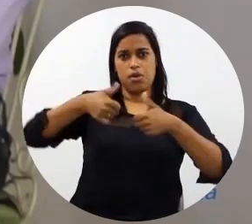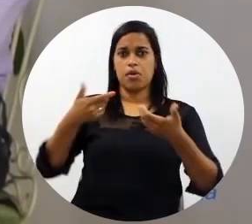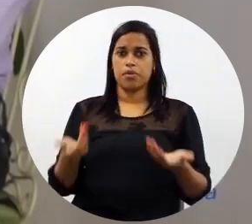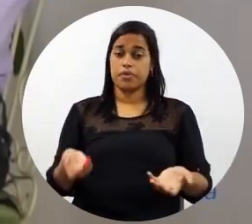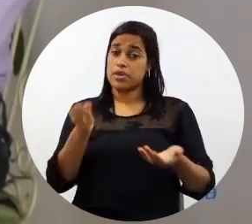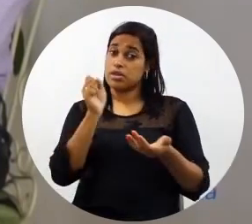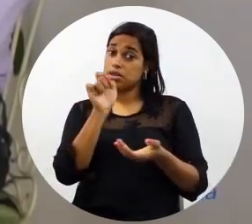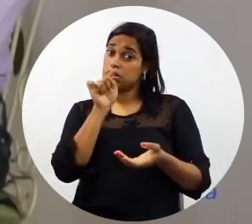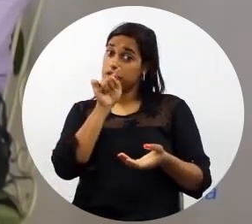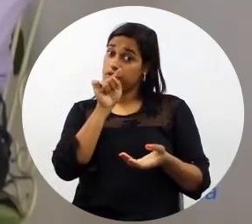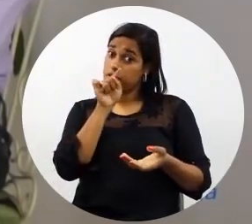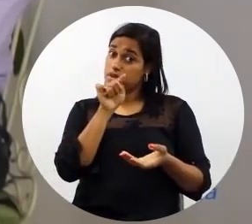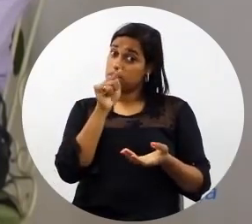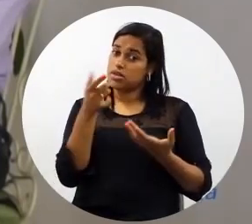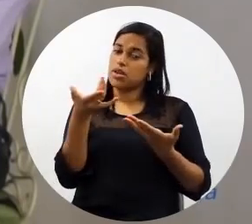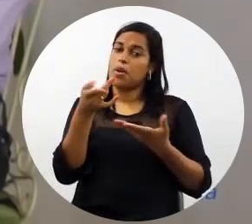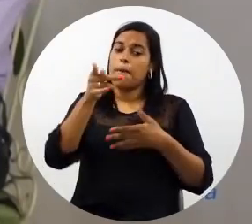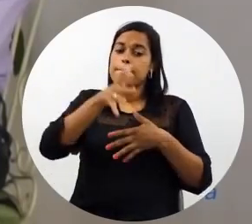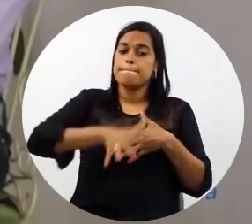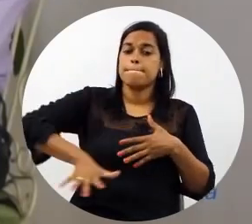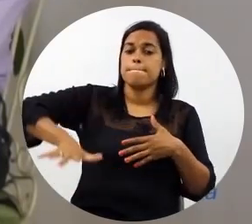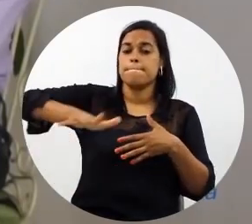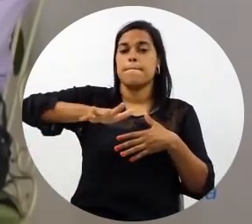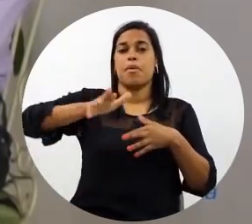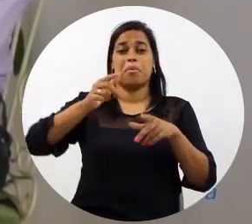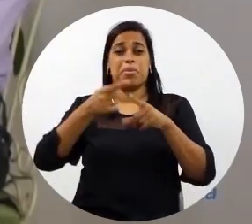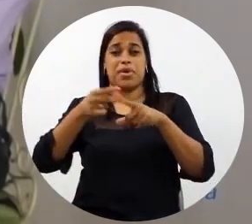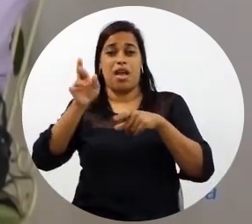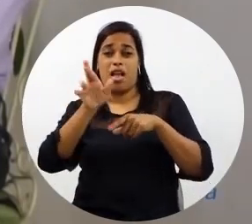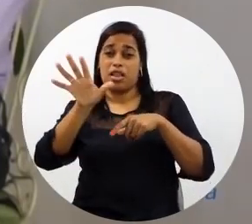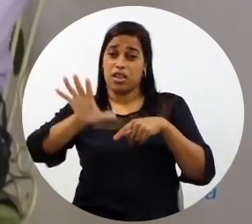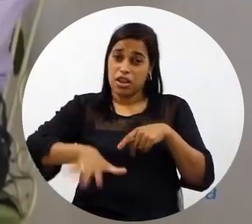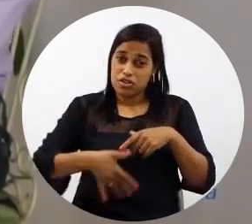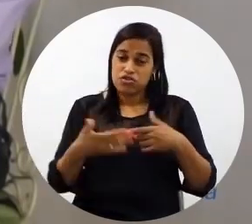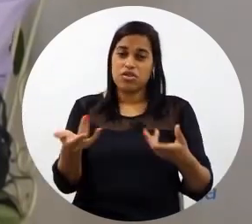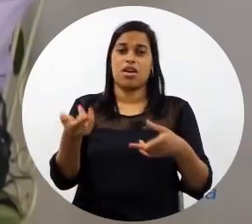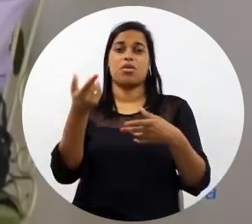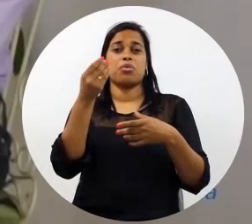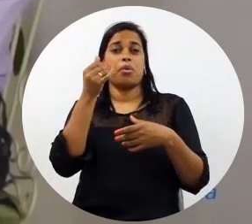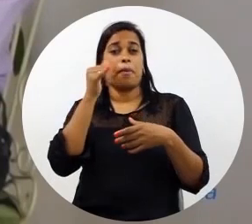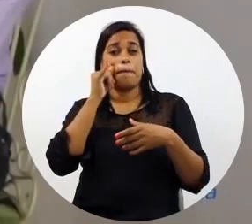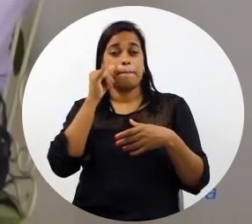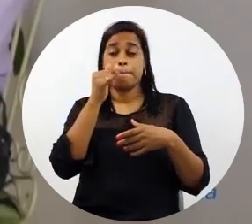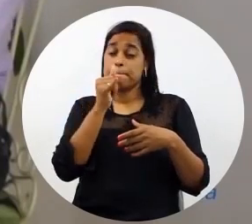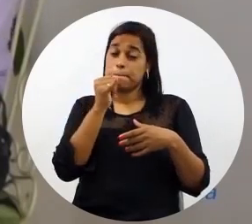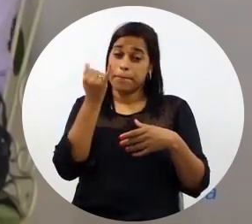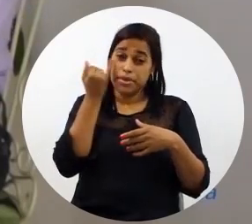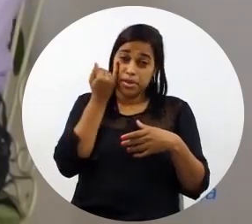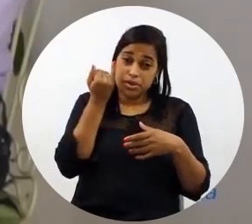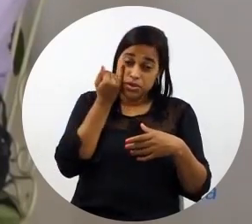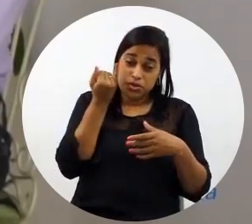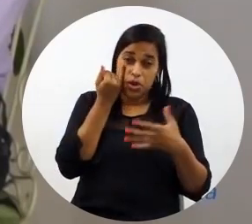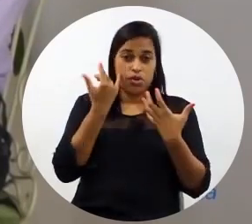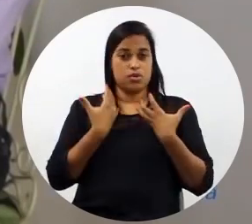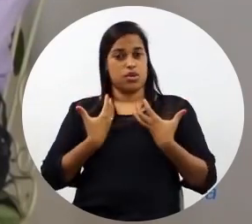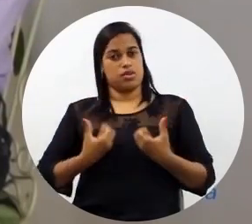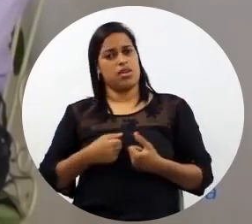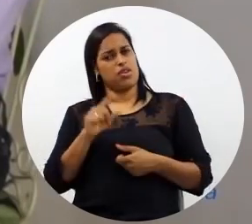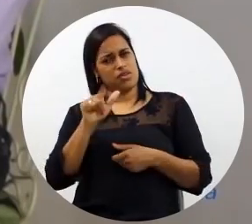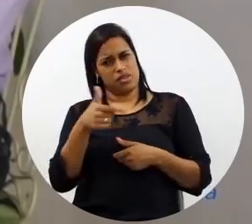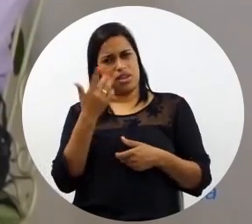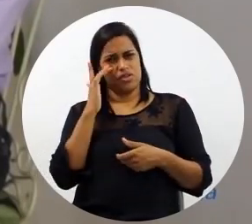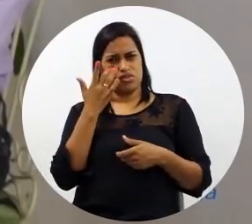Se você partir para o popular, vai dizer porque é relaxado, porque é preguiçoso, descompromissado. Né? Será que é só